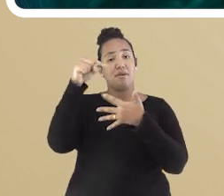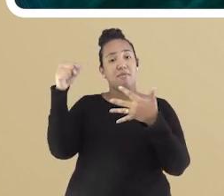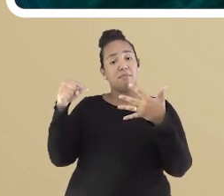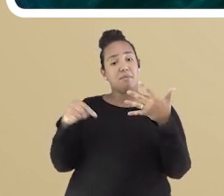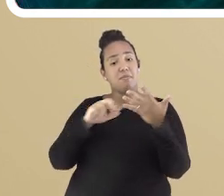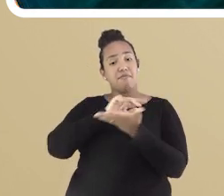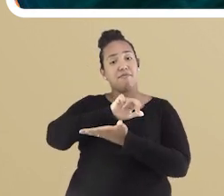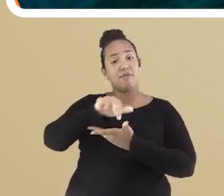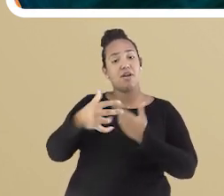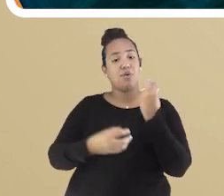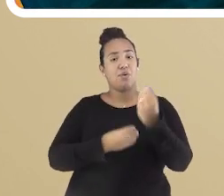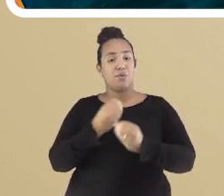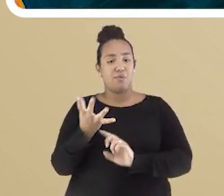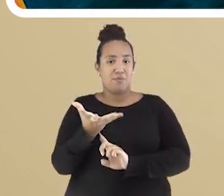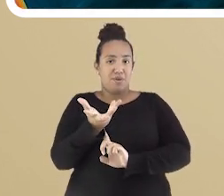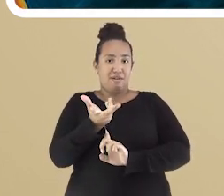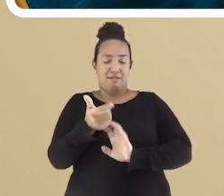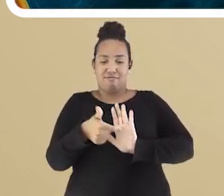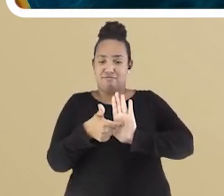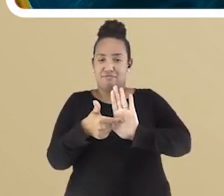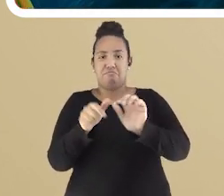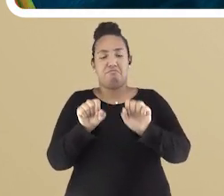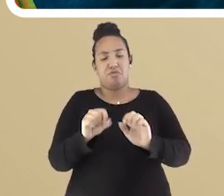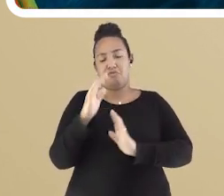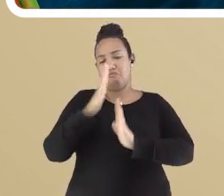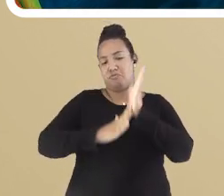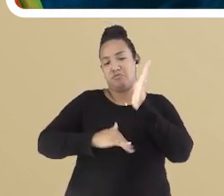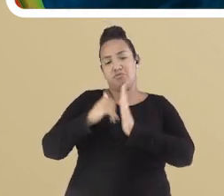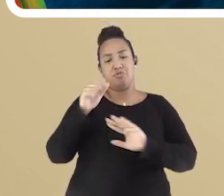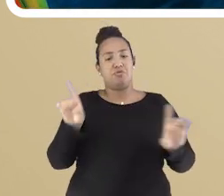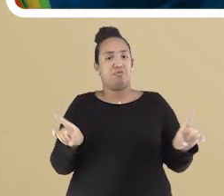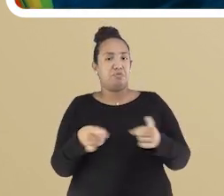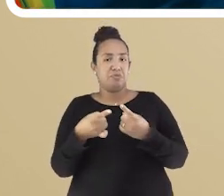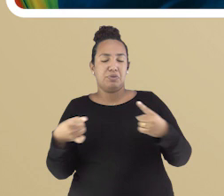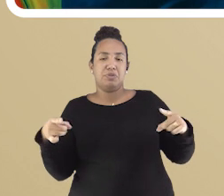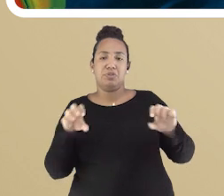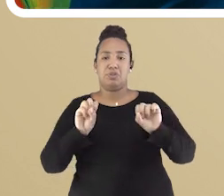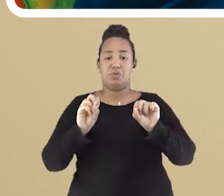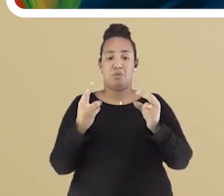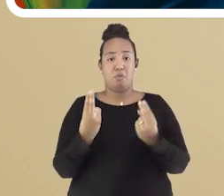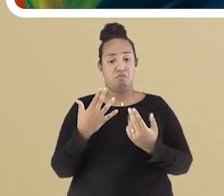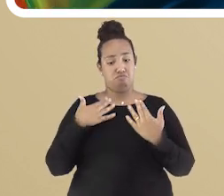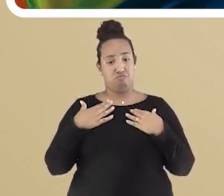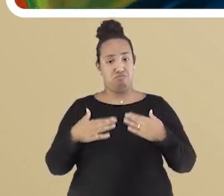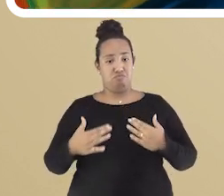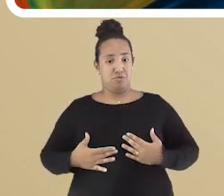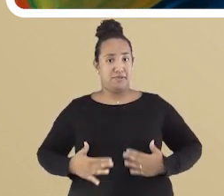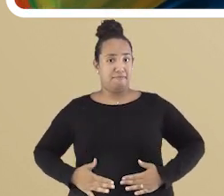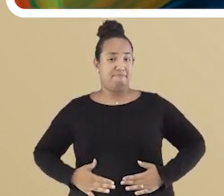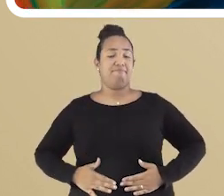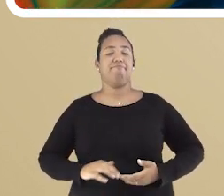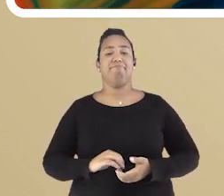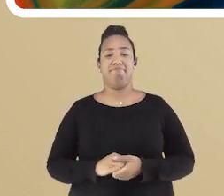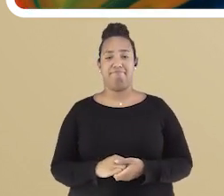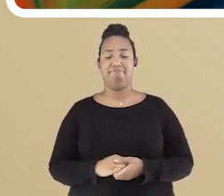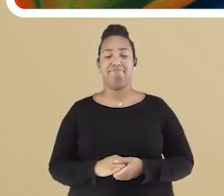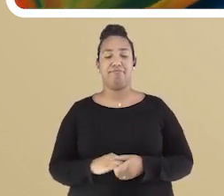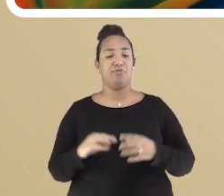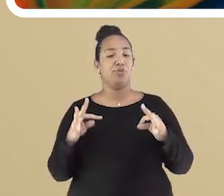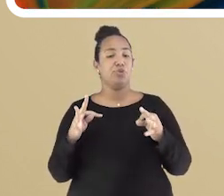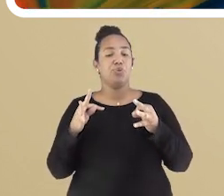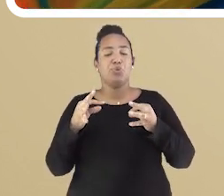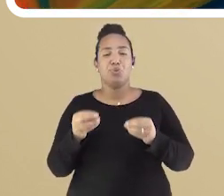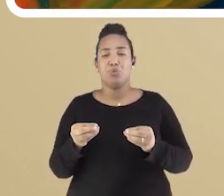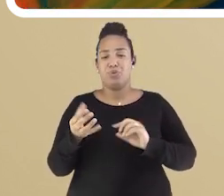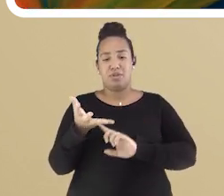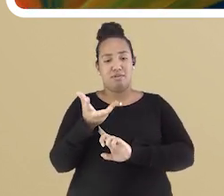por meio da arte, seja por uma pintura, uma música ou movimentos corporais. Toda expressão artística tem a função de